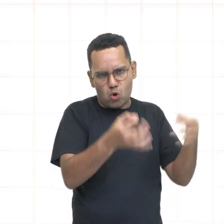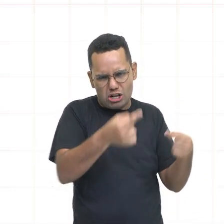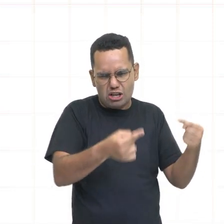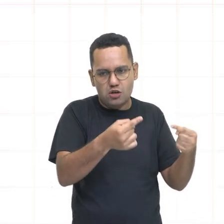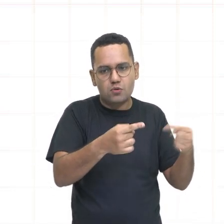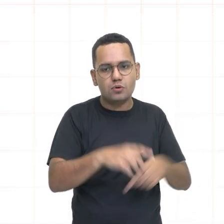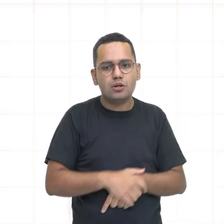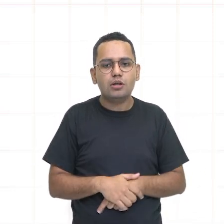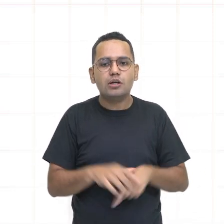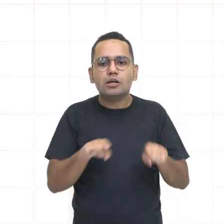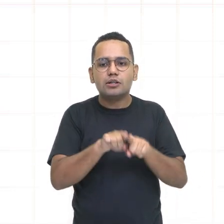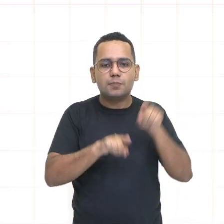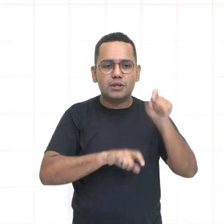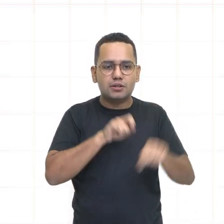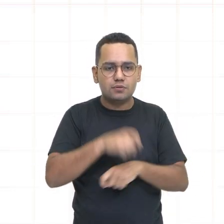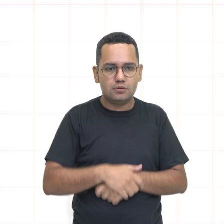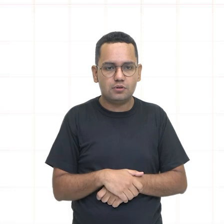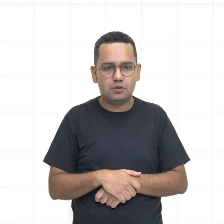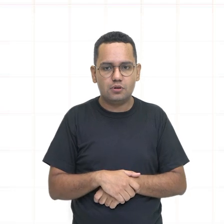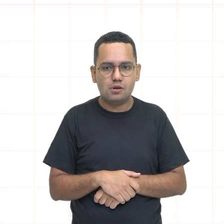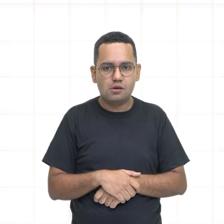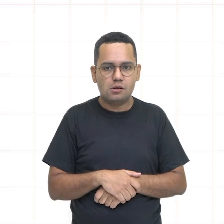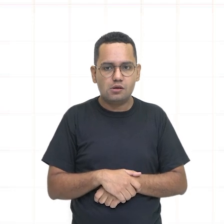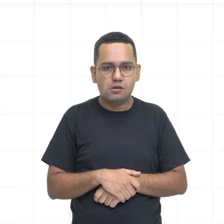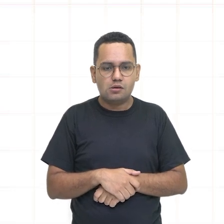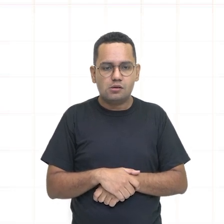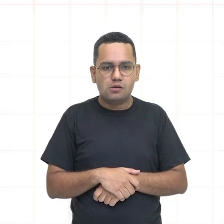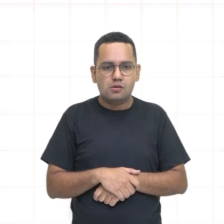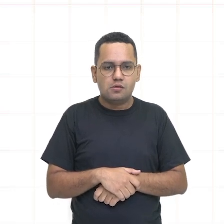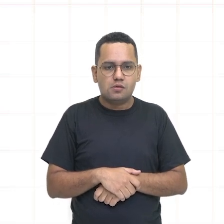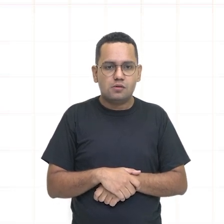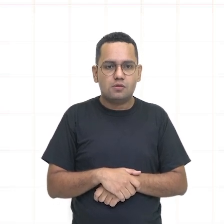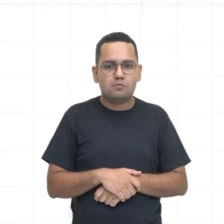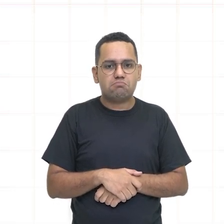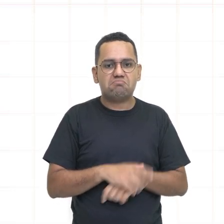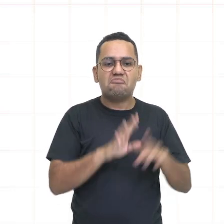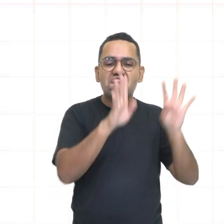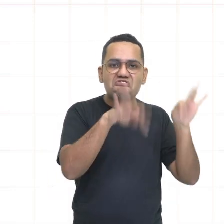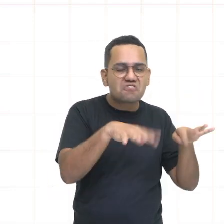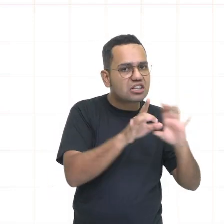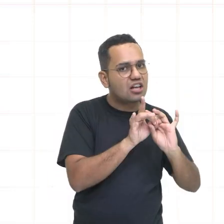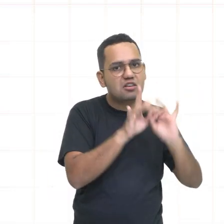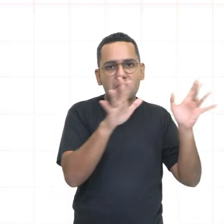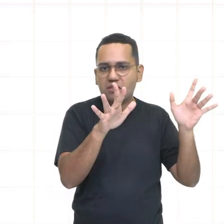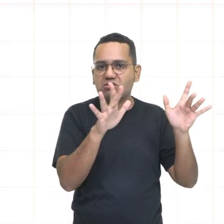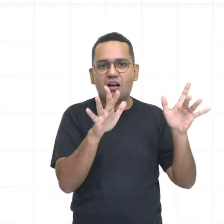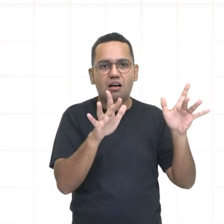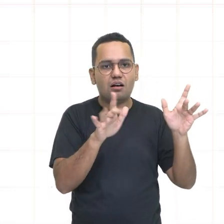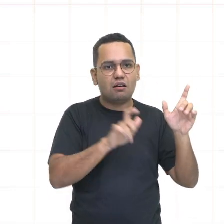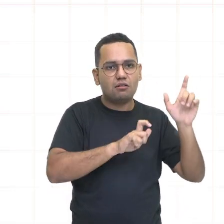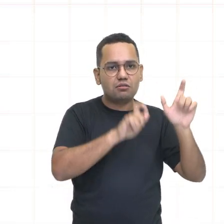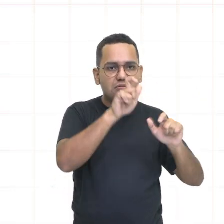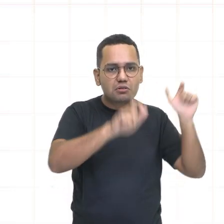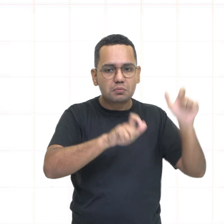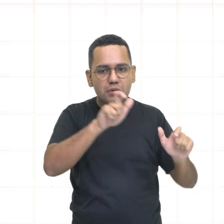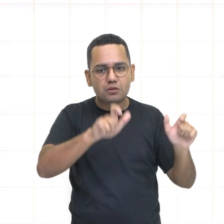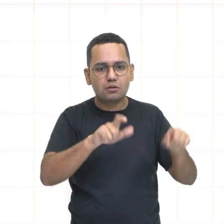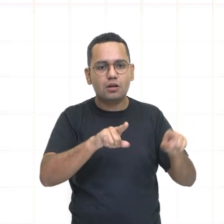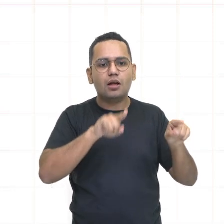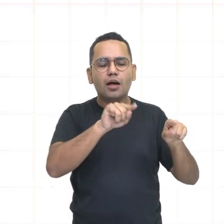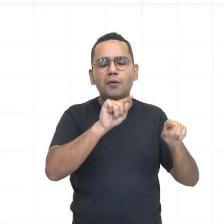expressão, de imprensa e de associação. E esses fatores estão aí elencados ao que a gente chama de censura,